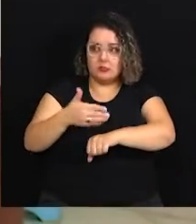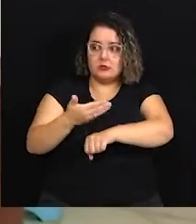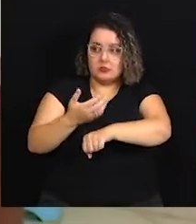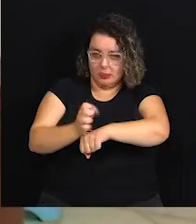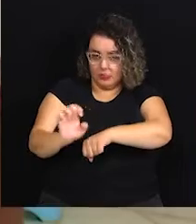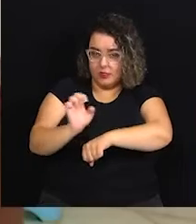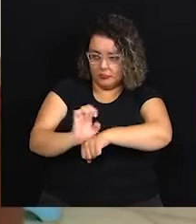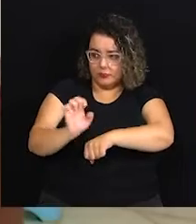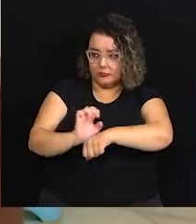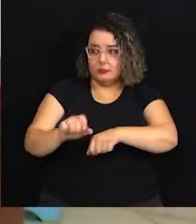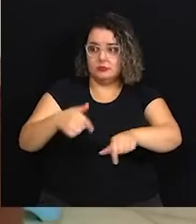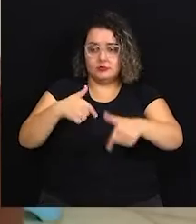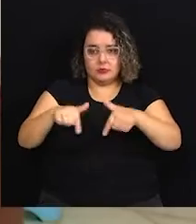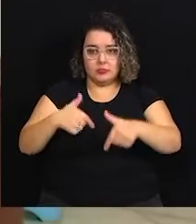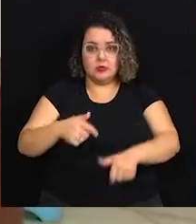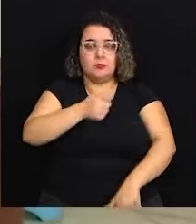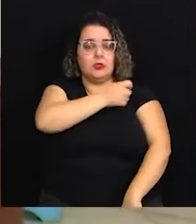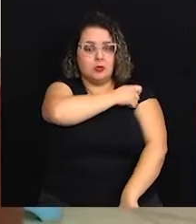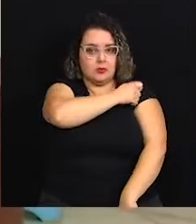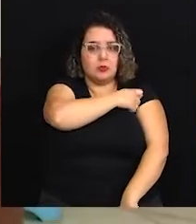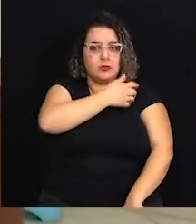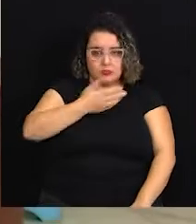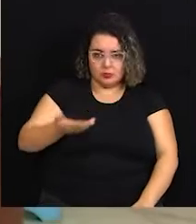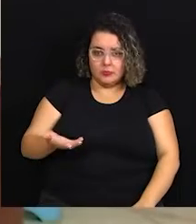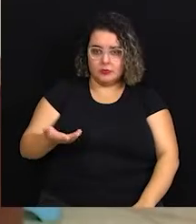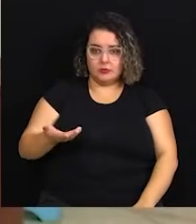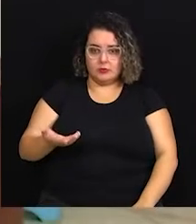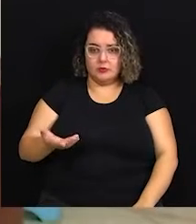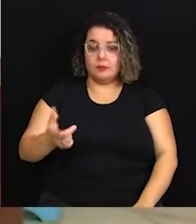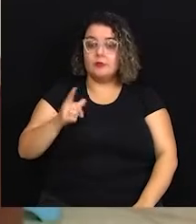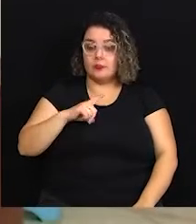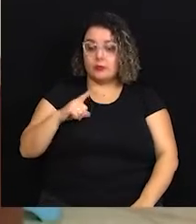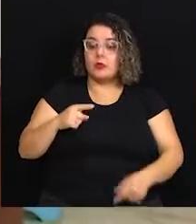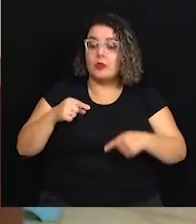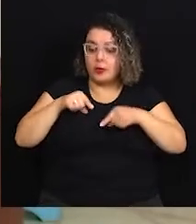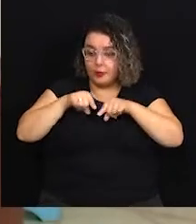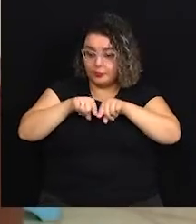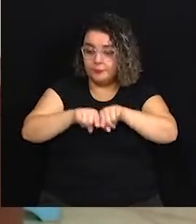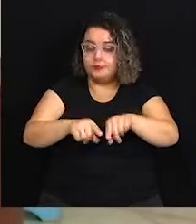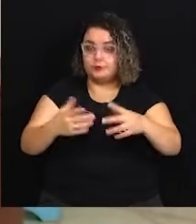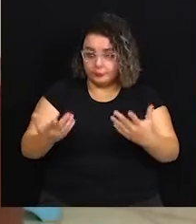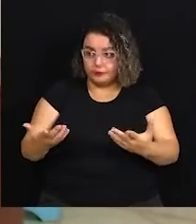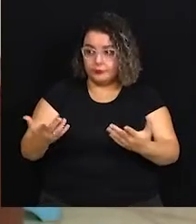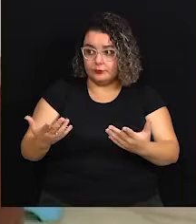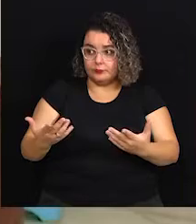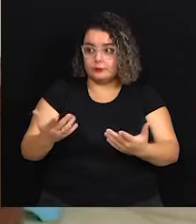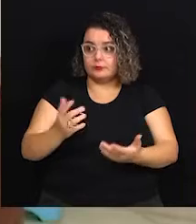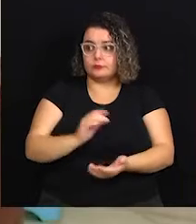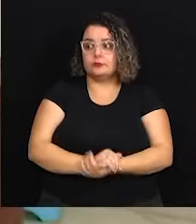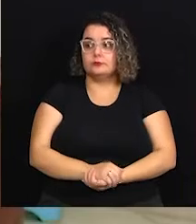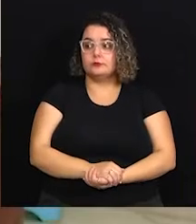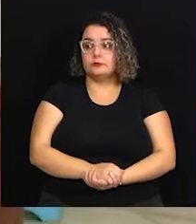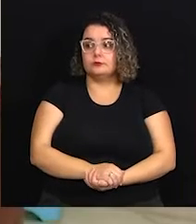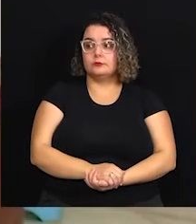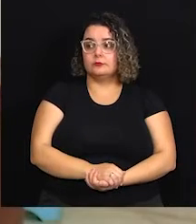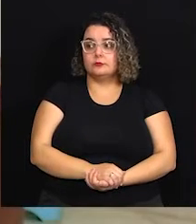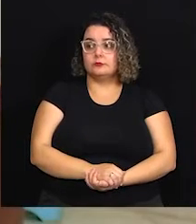para poder trabalhar com o aluno dela. Então, existe essa parceria entre as partes,